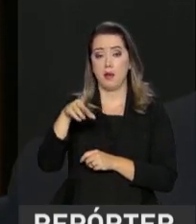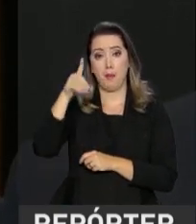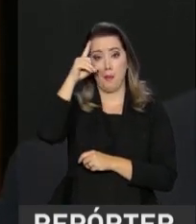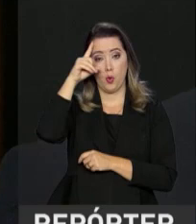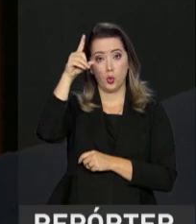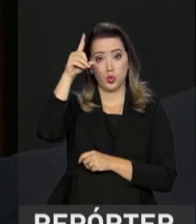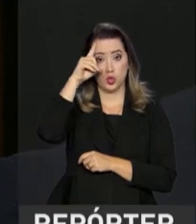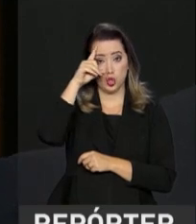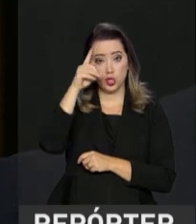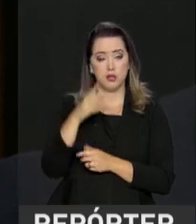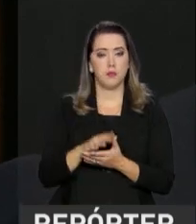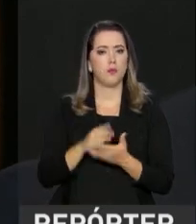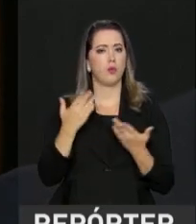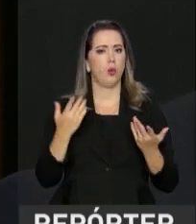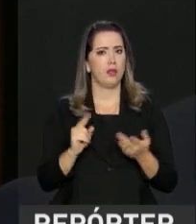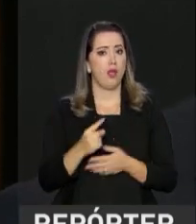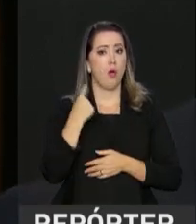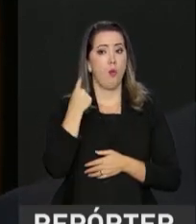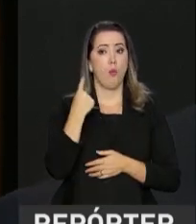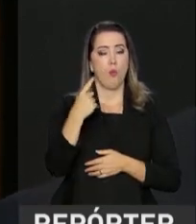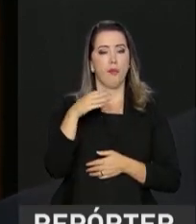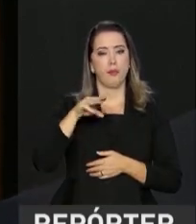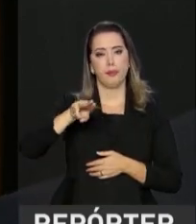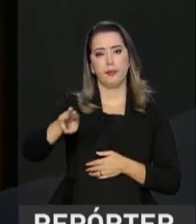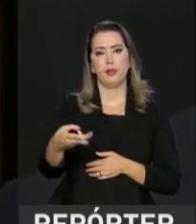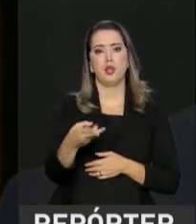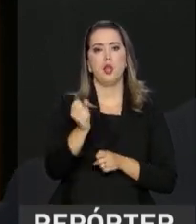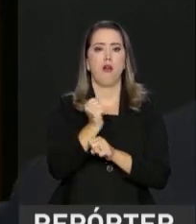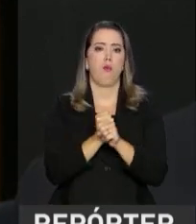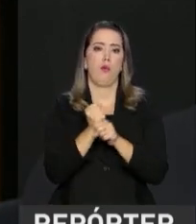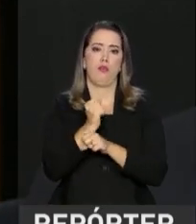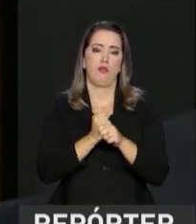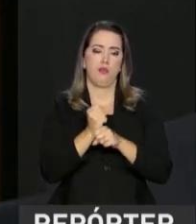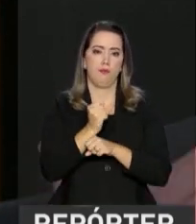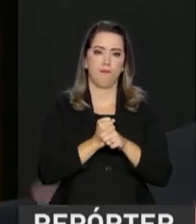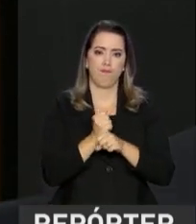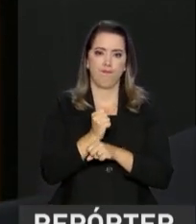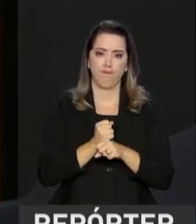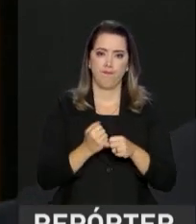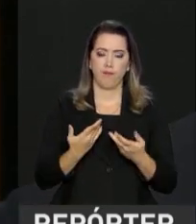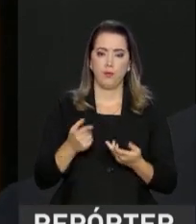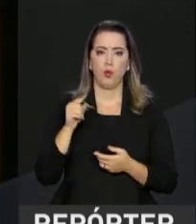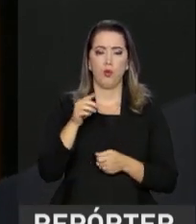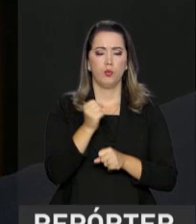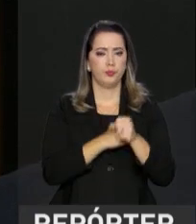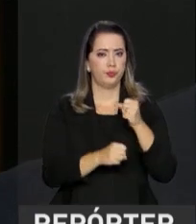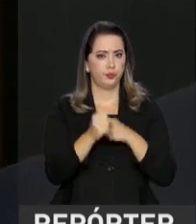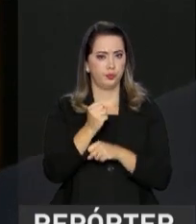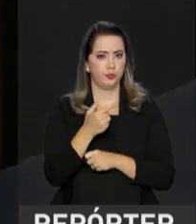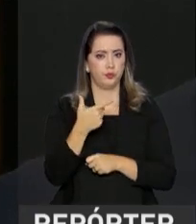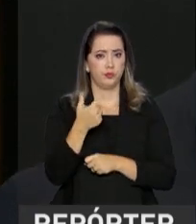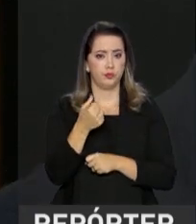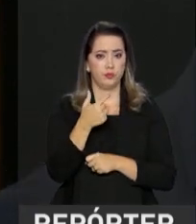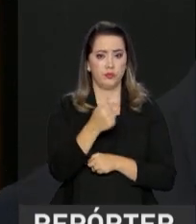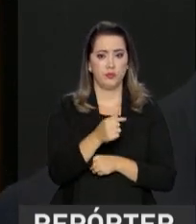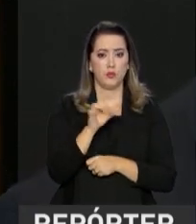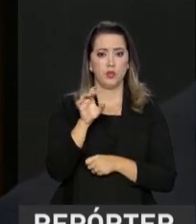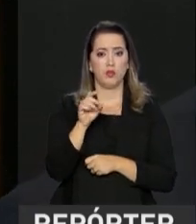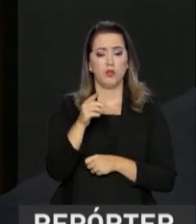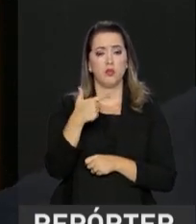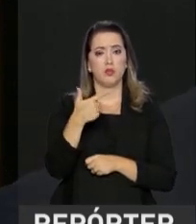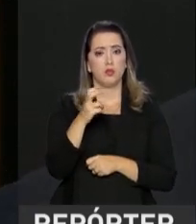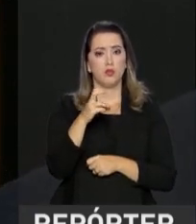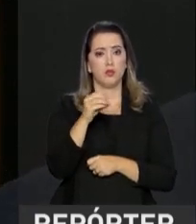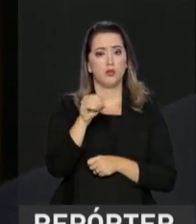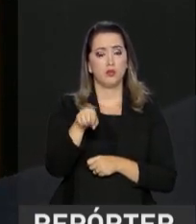200 mil perícias durante o ano de 2018 lembrando que em 2017 nós realizamos apenas 250